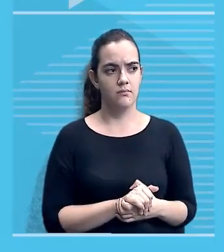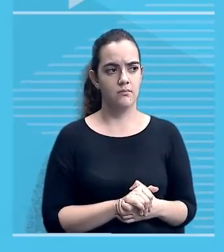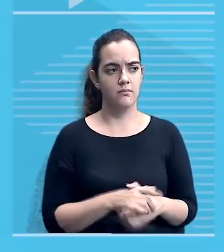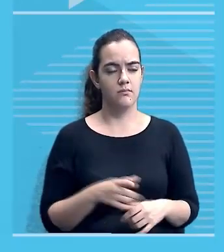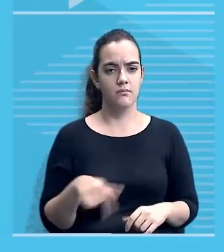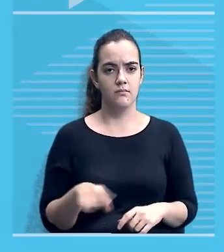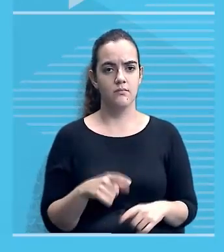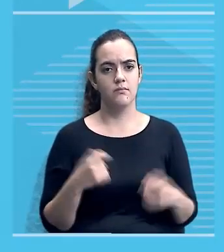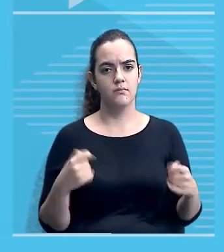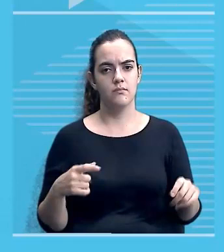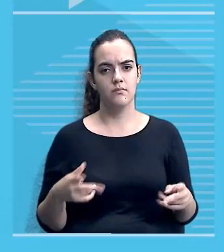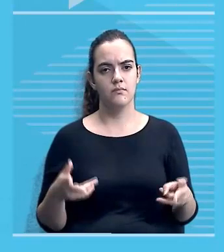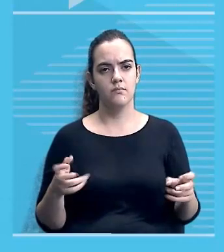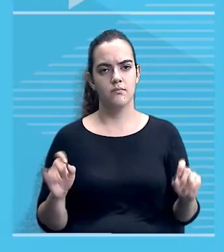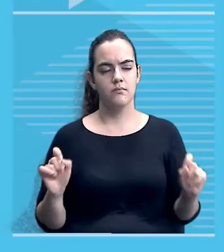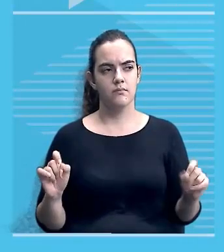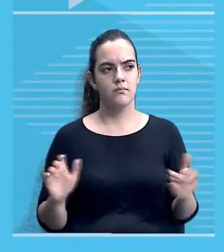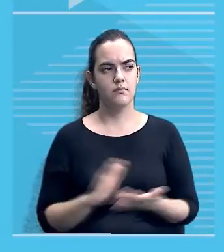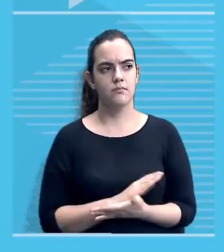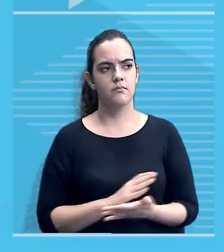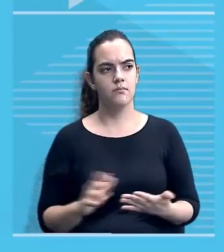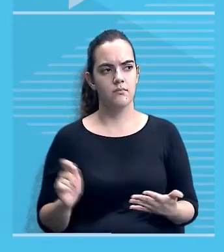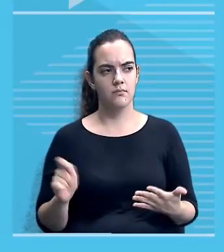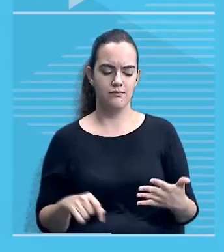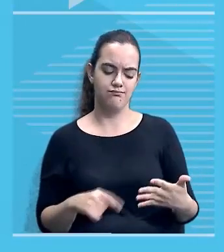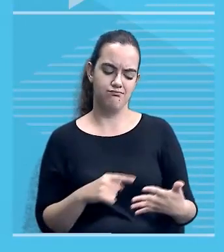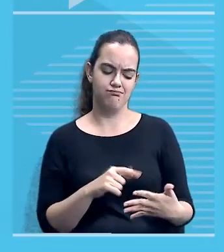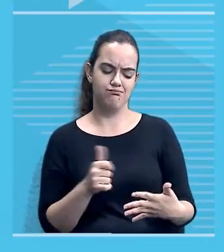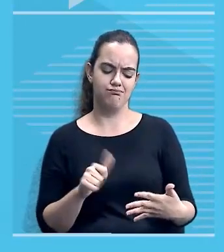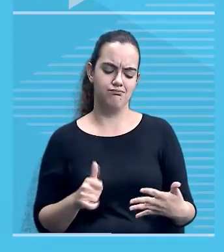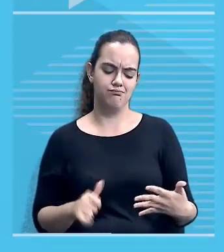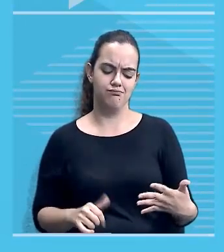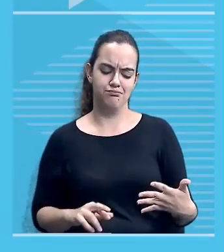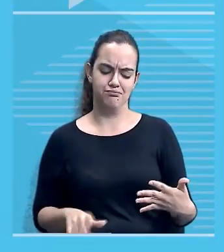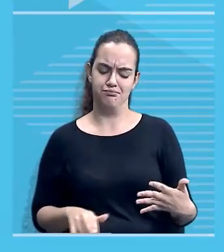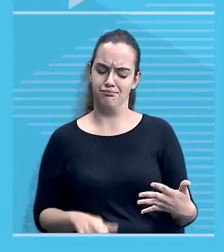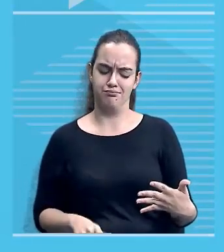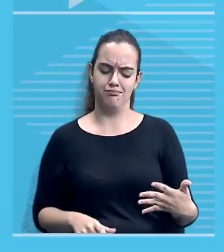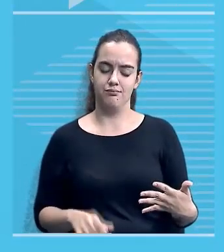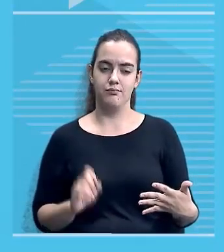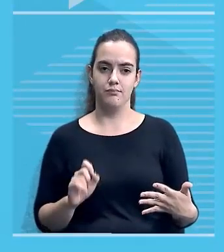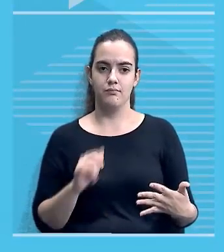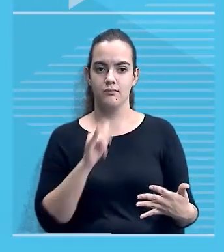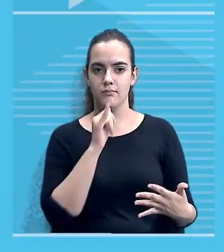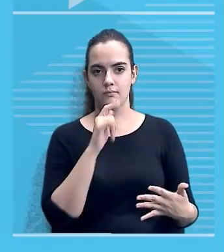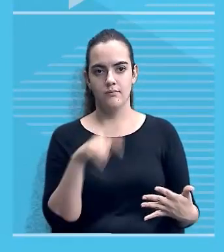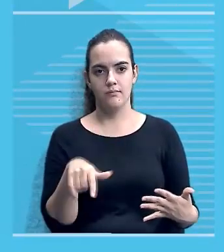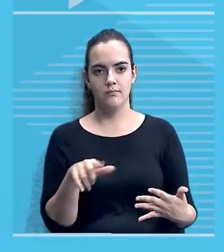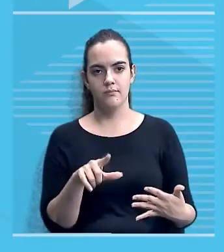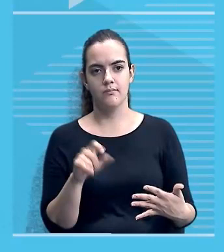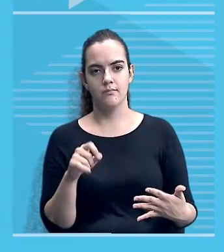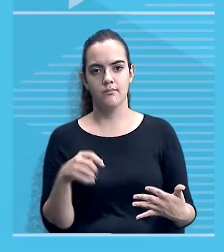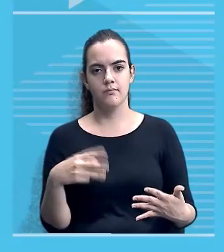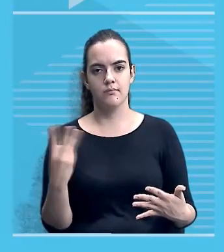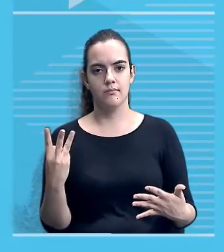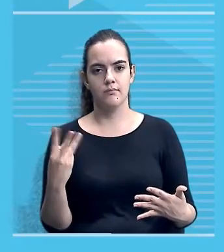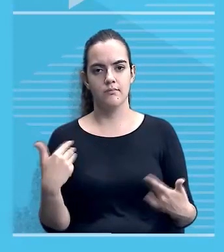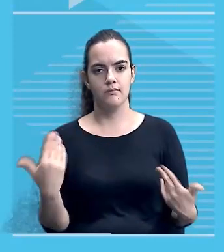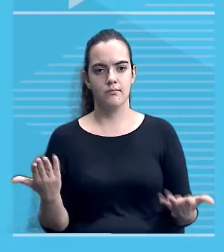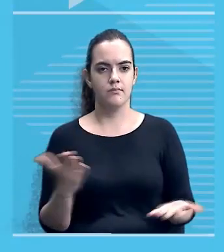que algumas já dá para excluir né então assinale a alternativa que contém os três tipos de fenômenos